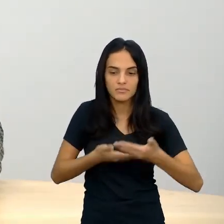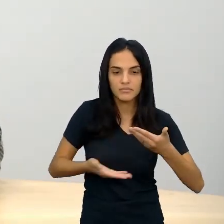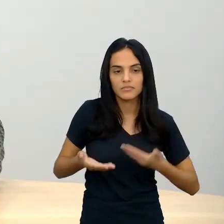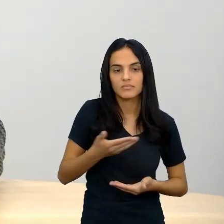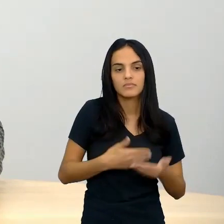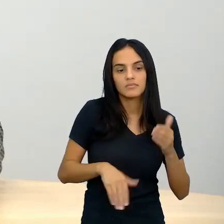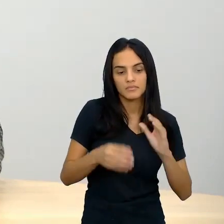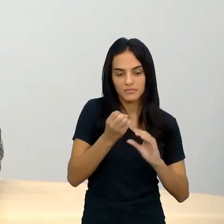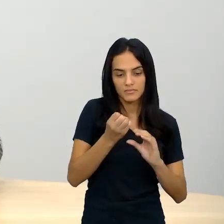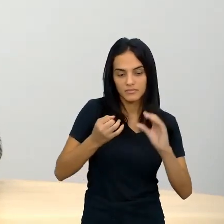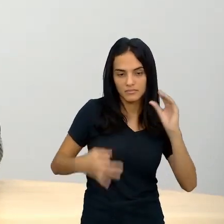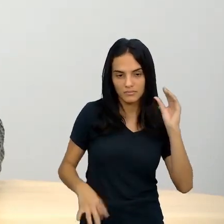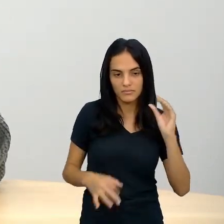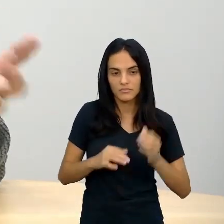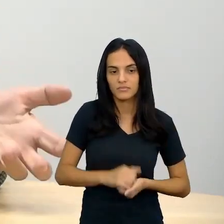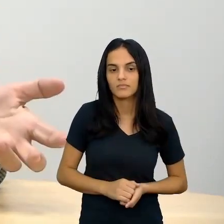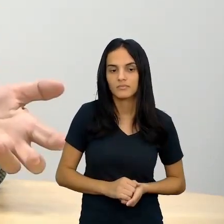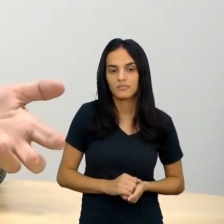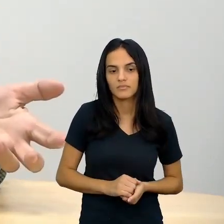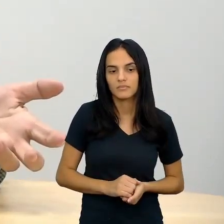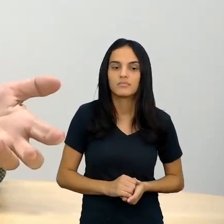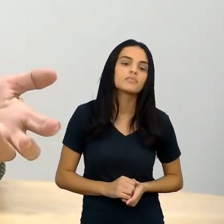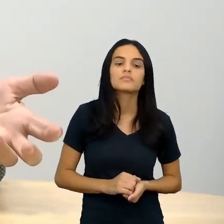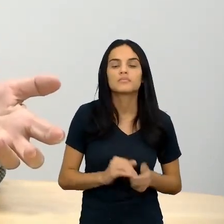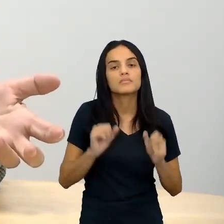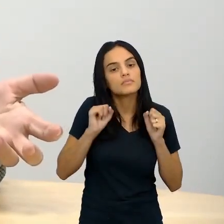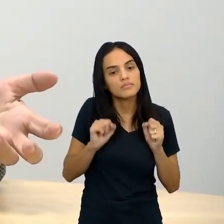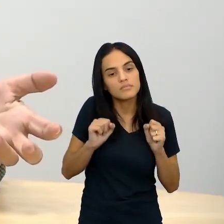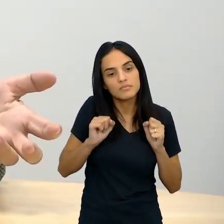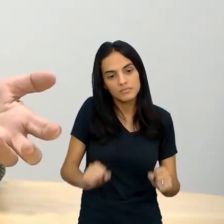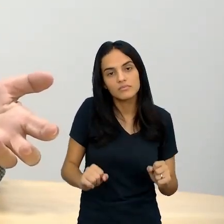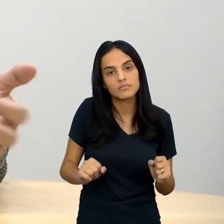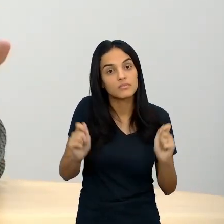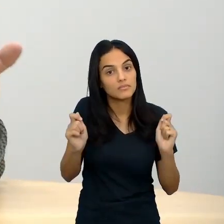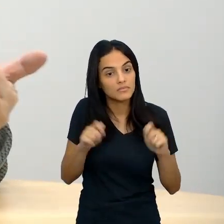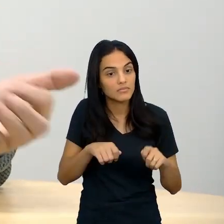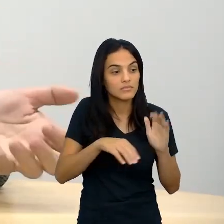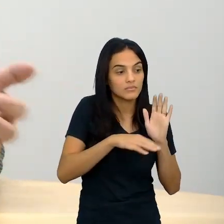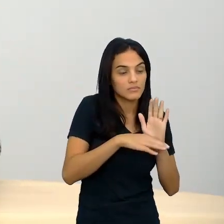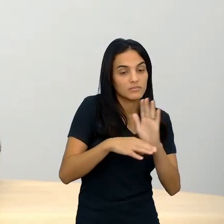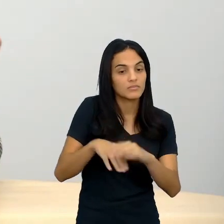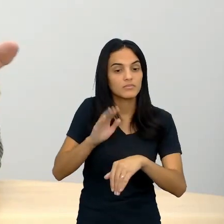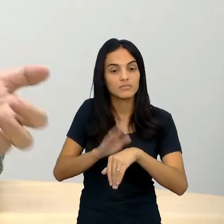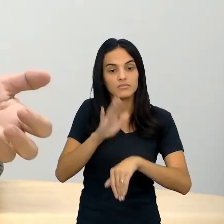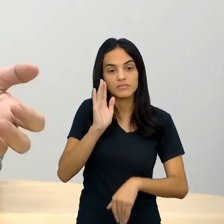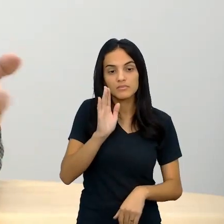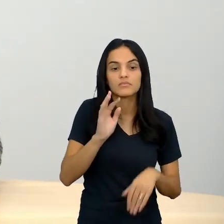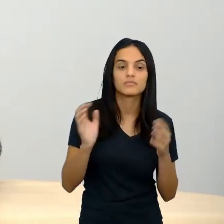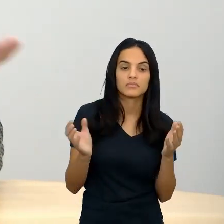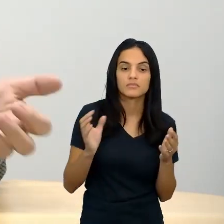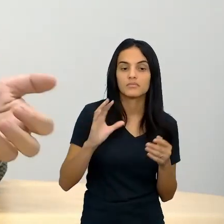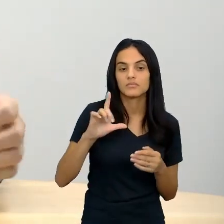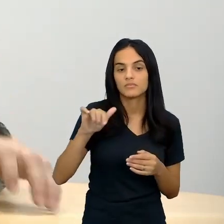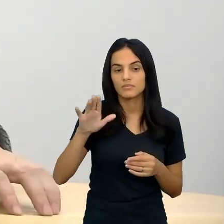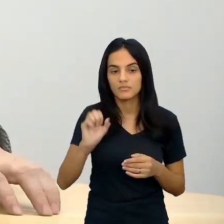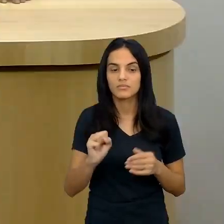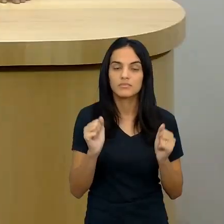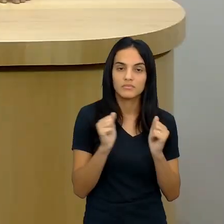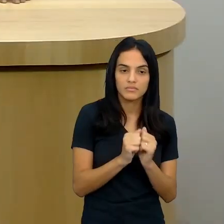desses aspectos e talvez possibilite uma maior interação na classe com o